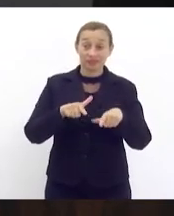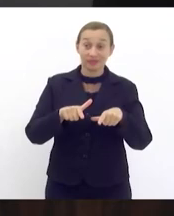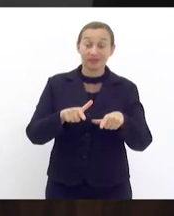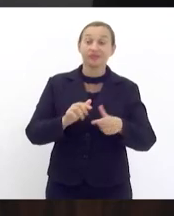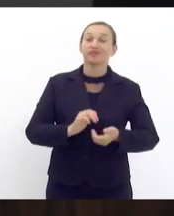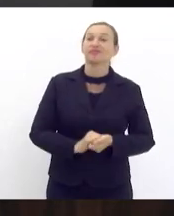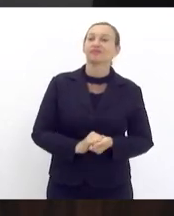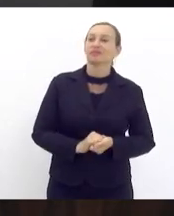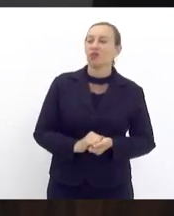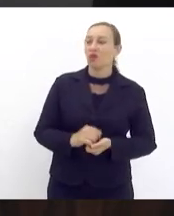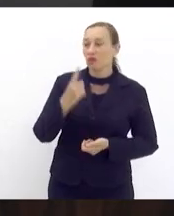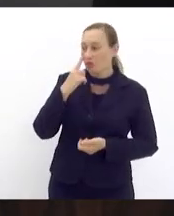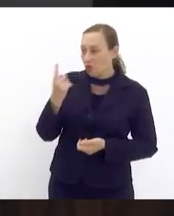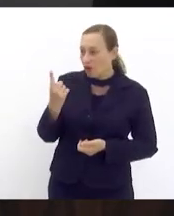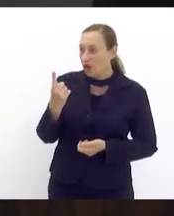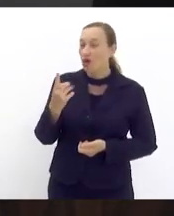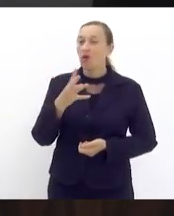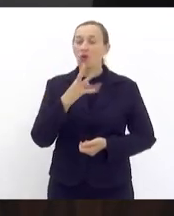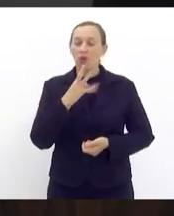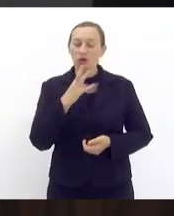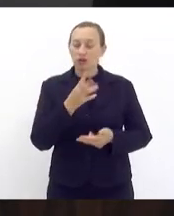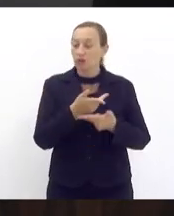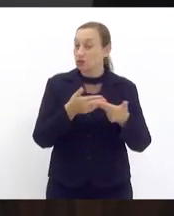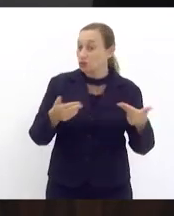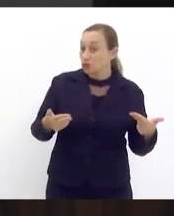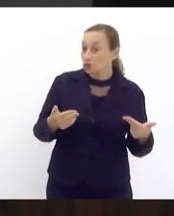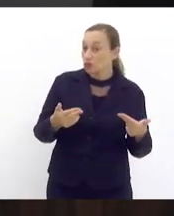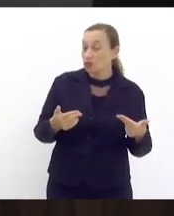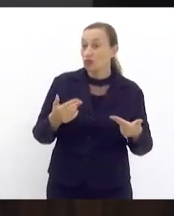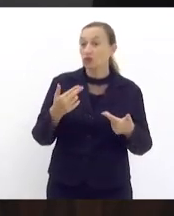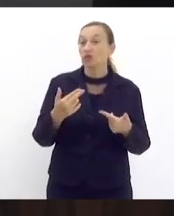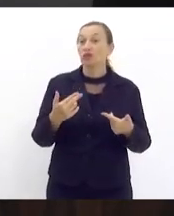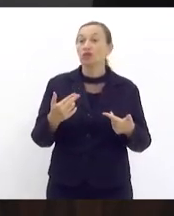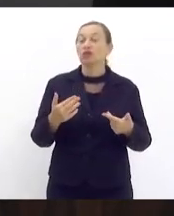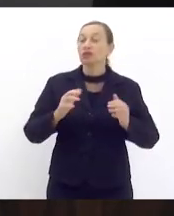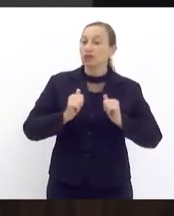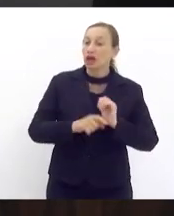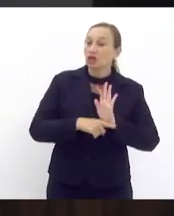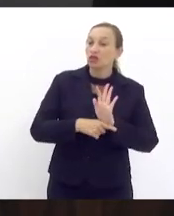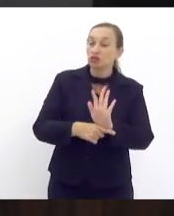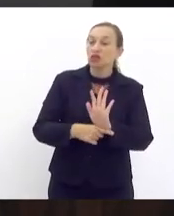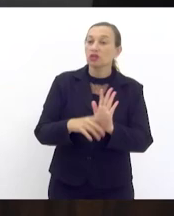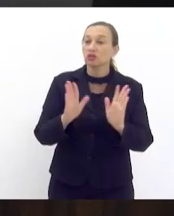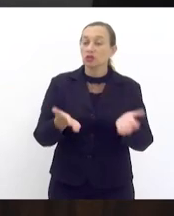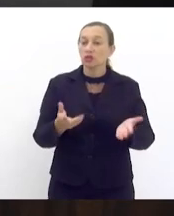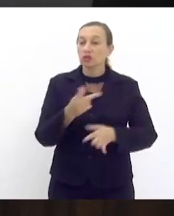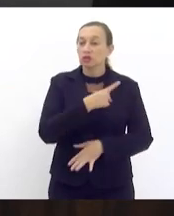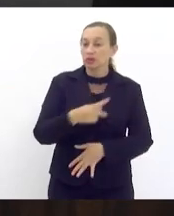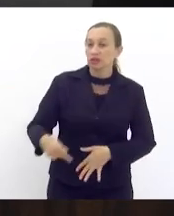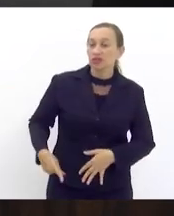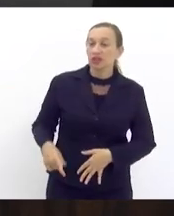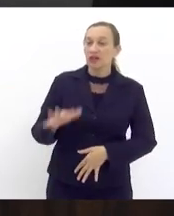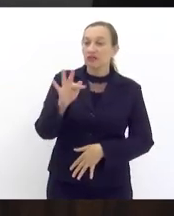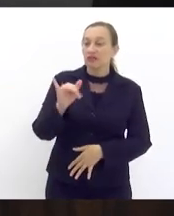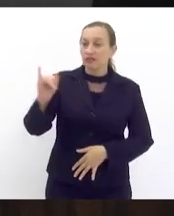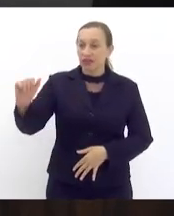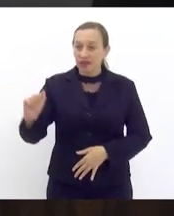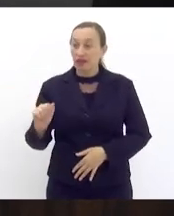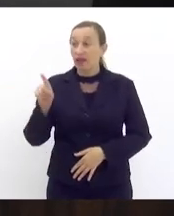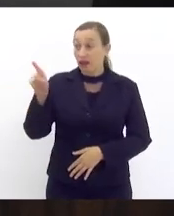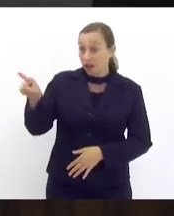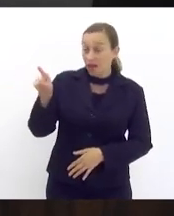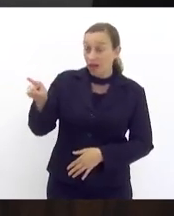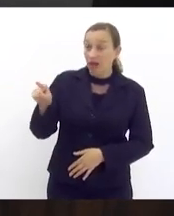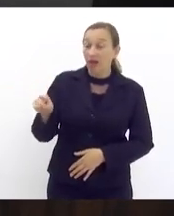na fia conheceu lá conheceu as coisas foi lá para ver tá ajudando hoje a nossa presidente da fia lá e nós